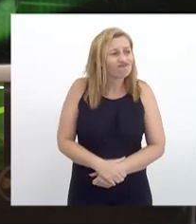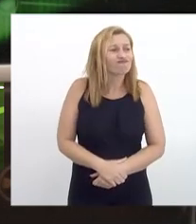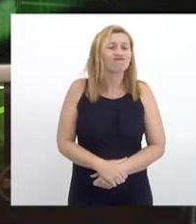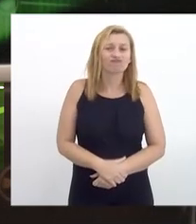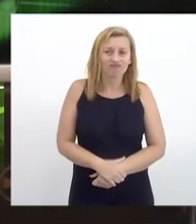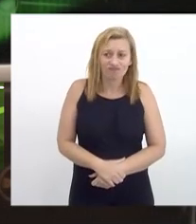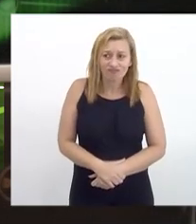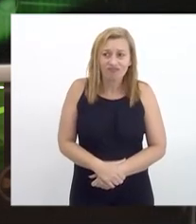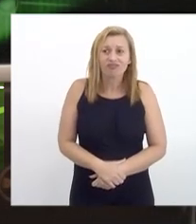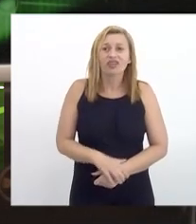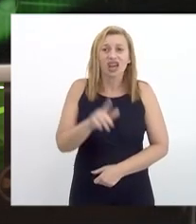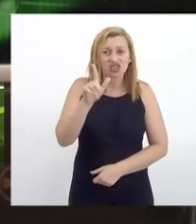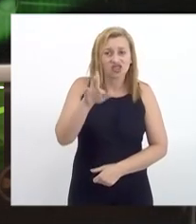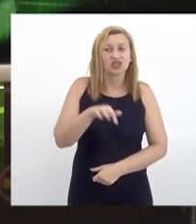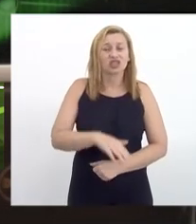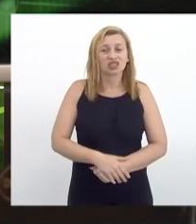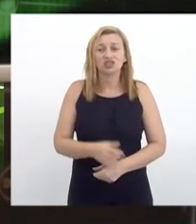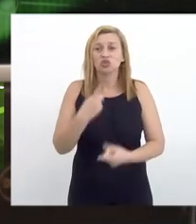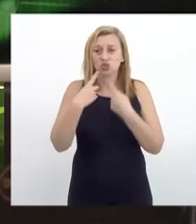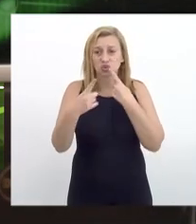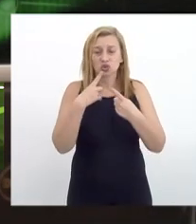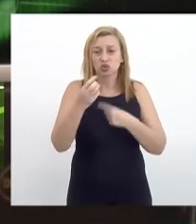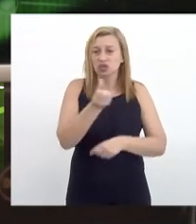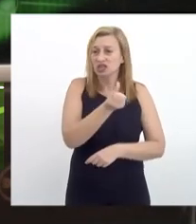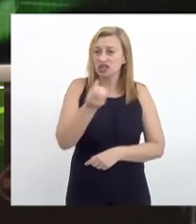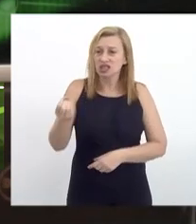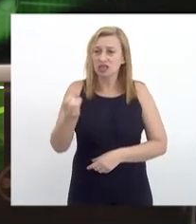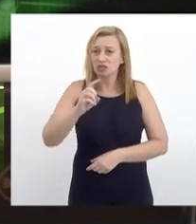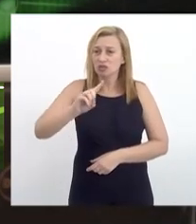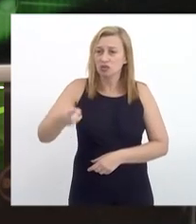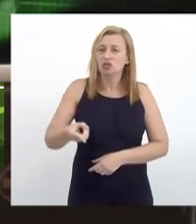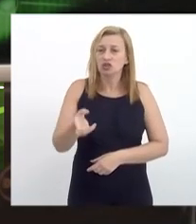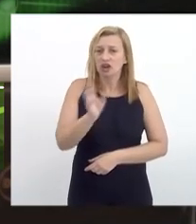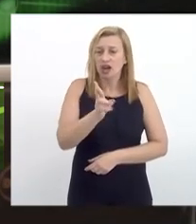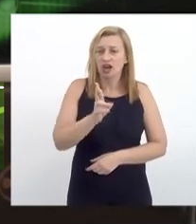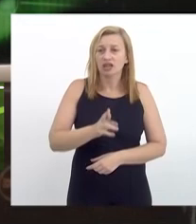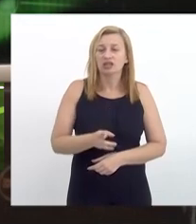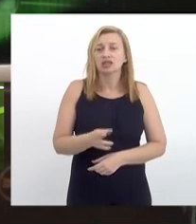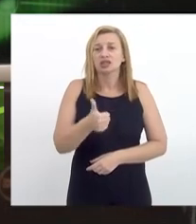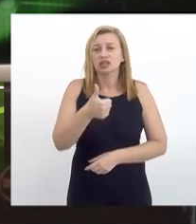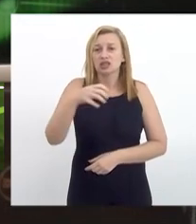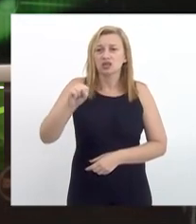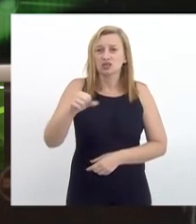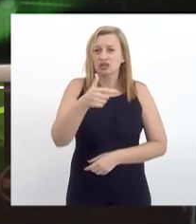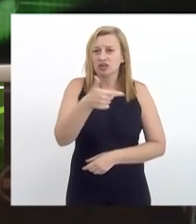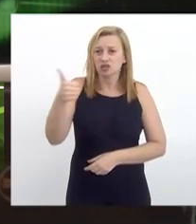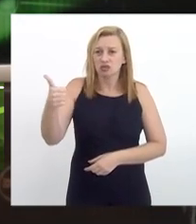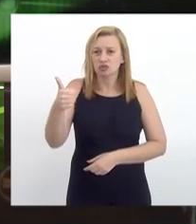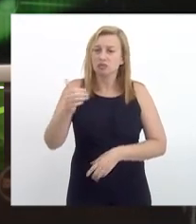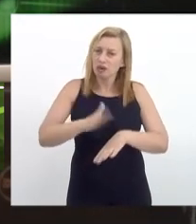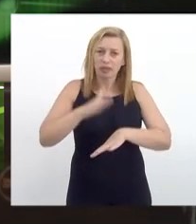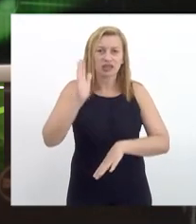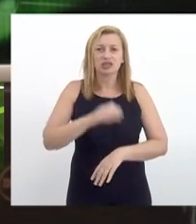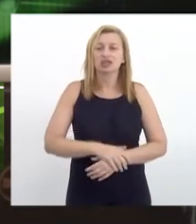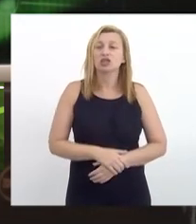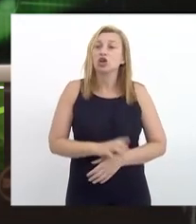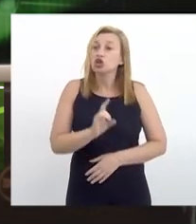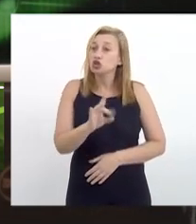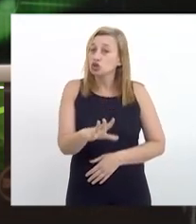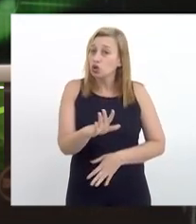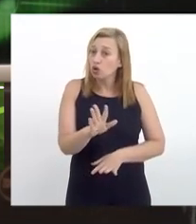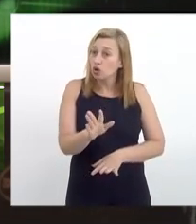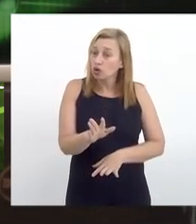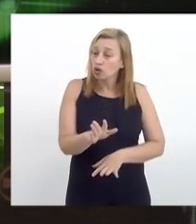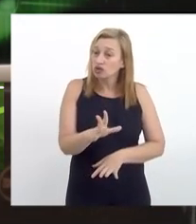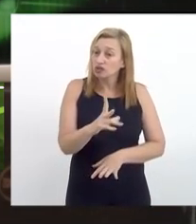a diferença nós estamos discutindo 600 milhões de reais de 18 para 21 para mais só que quando a gente faz